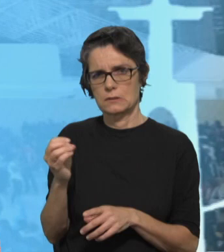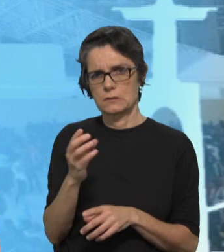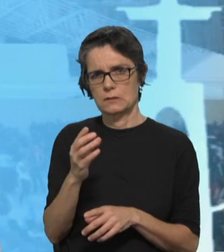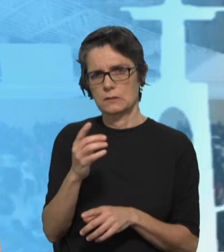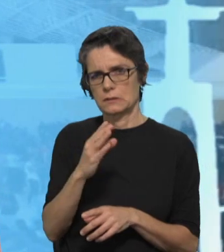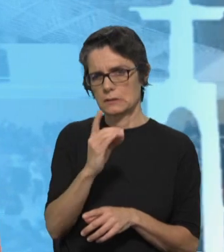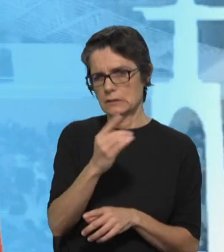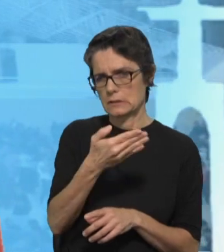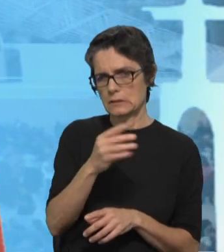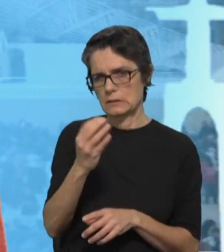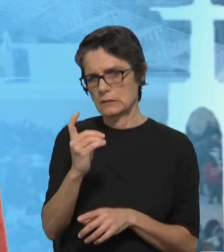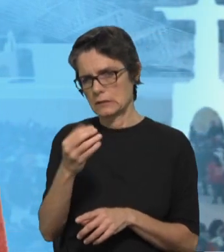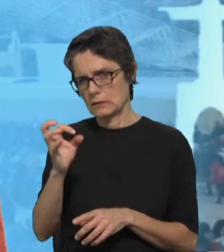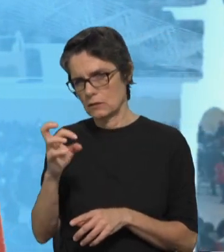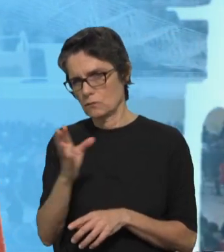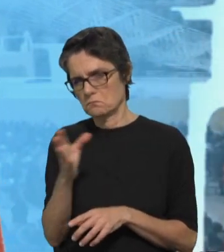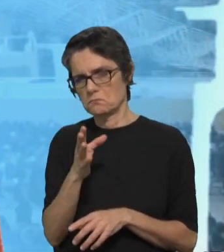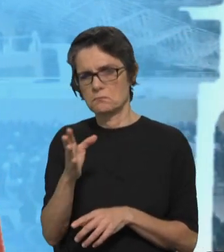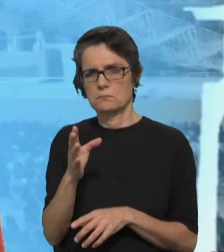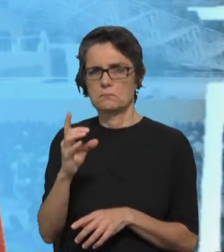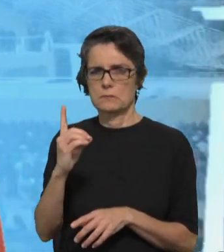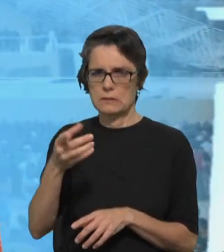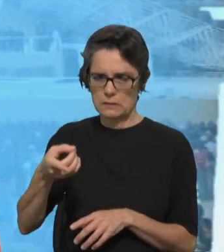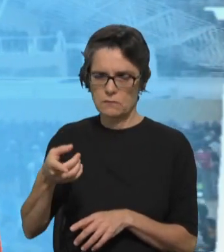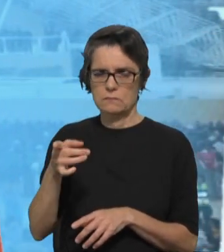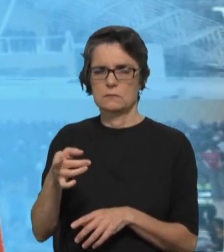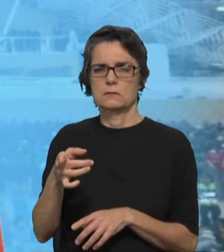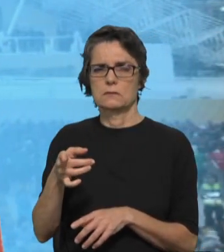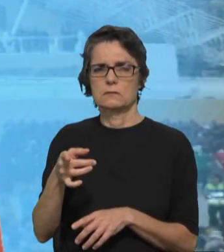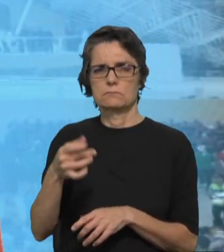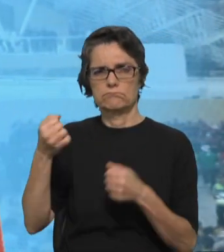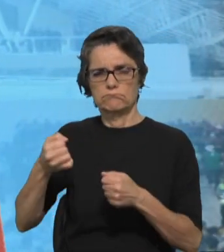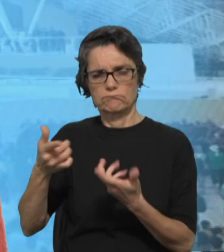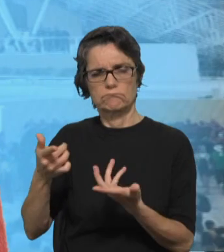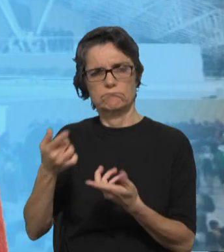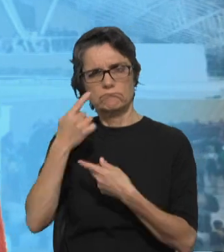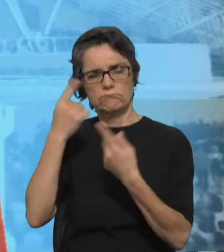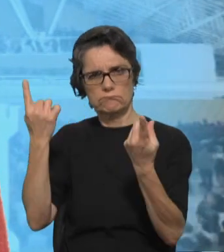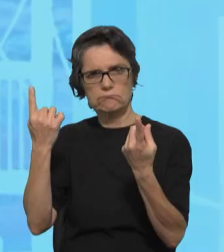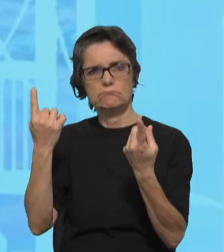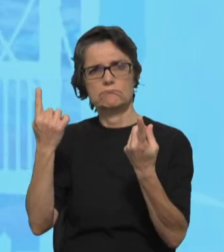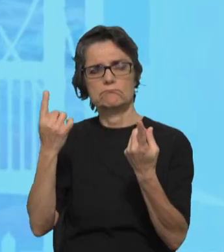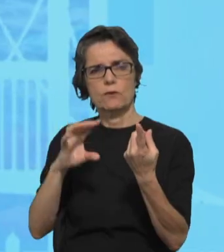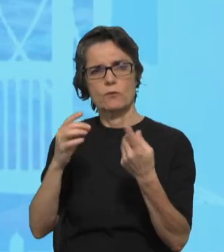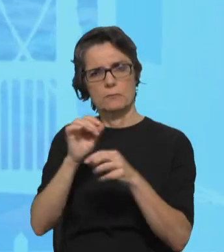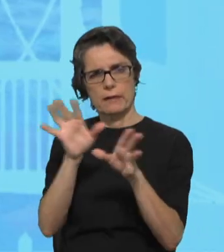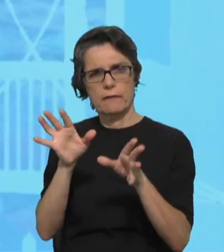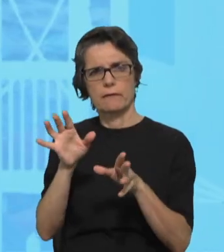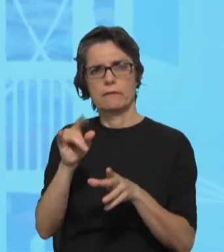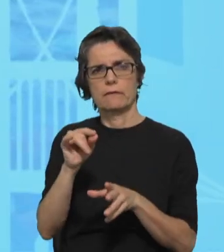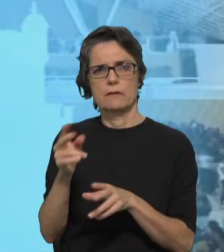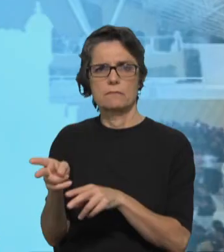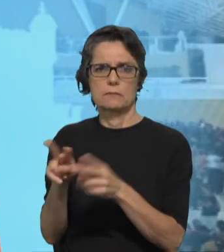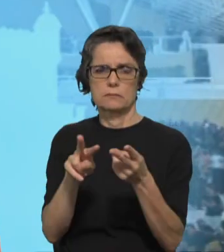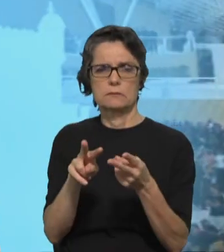67, 68, 69, começou a manifestar-se de uma maneira mais clara. A